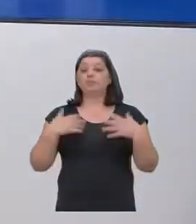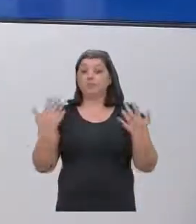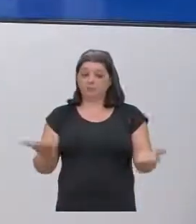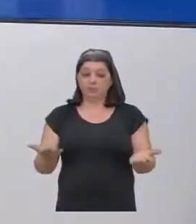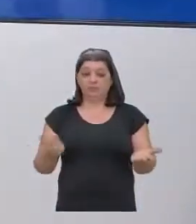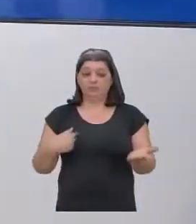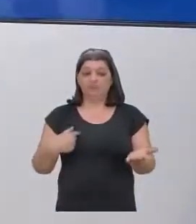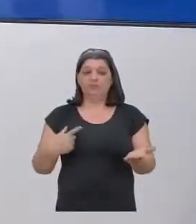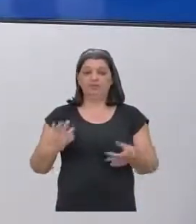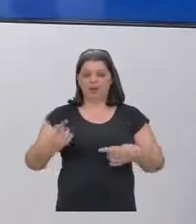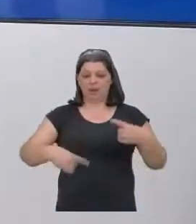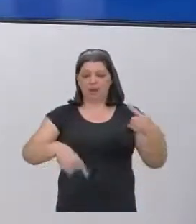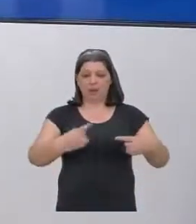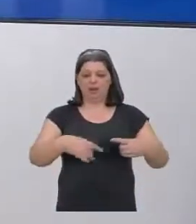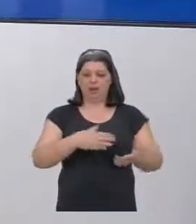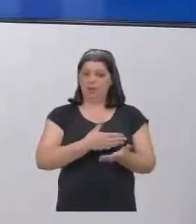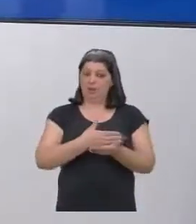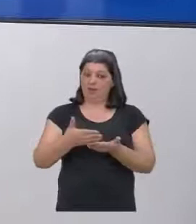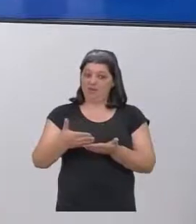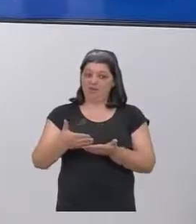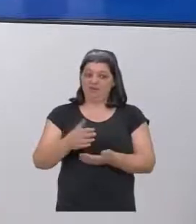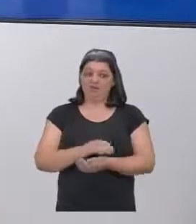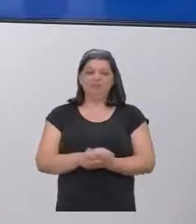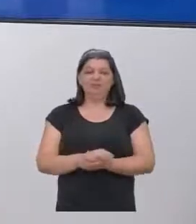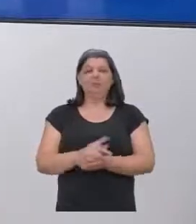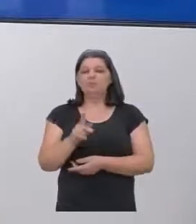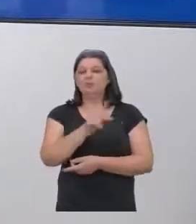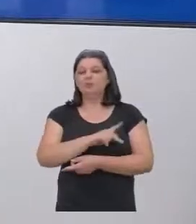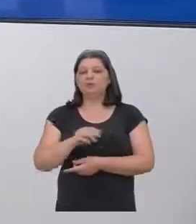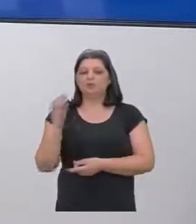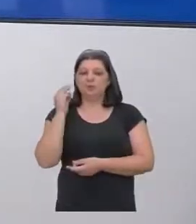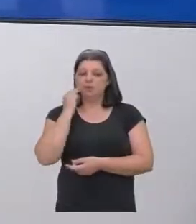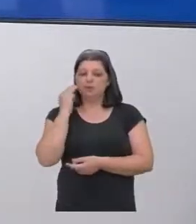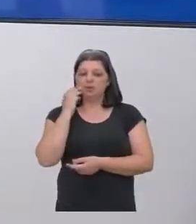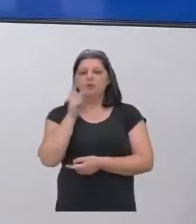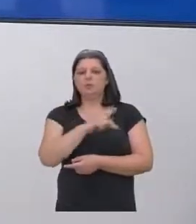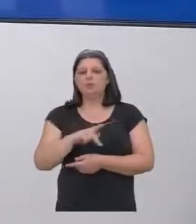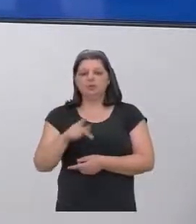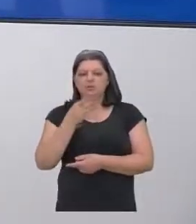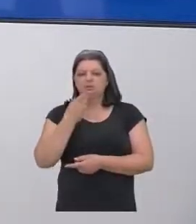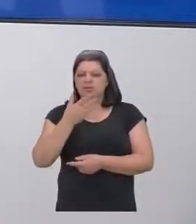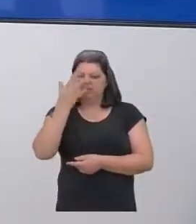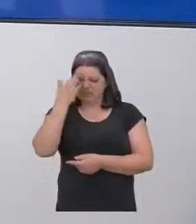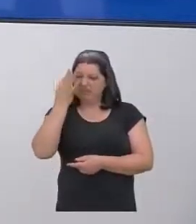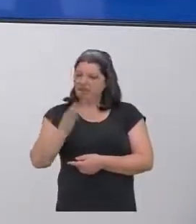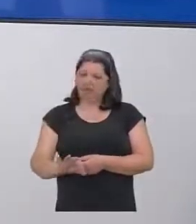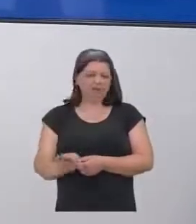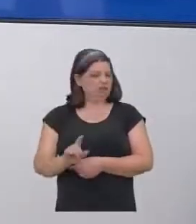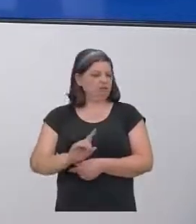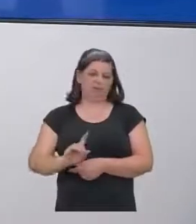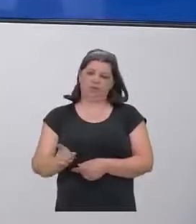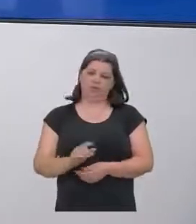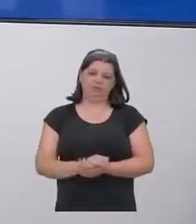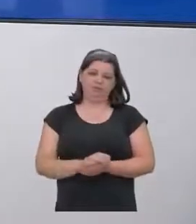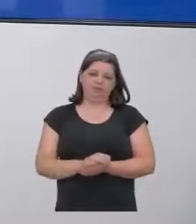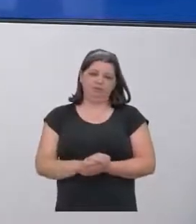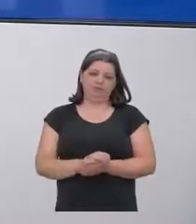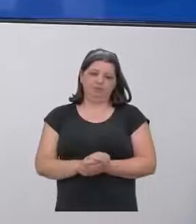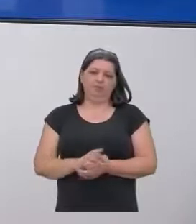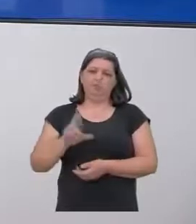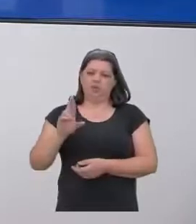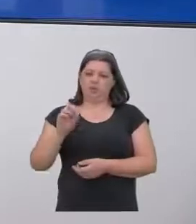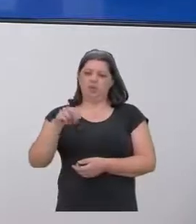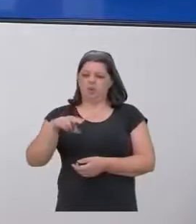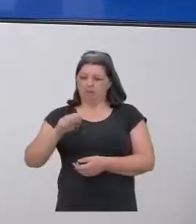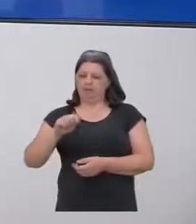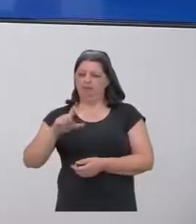A polêmica já está de pé aqui, viu, professor Mauro? O professor Edio diz, com certeza não. O professor Ronaldo já diz,